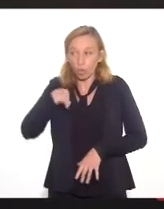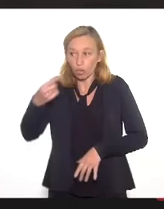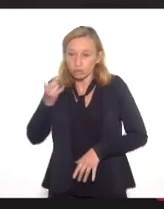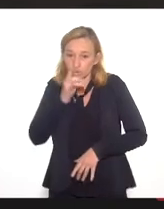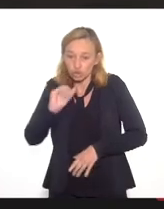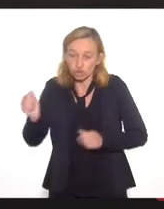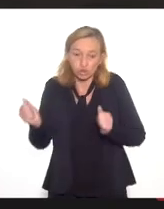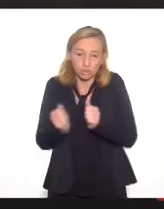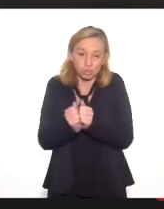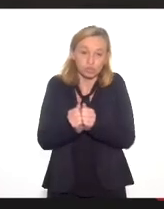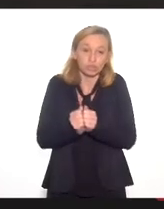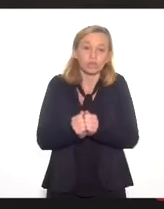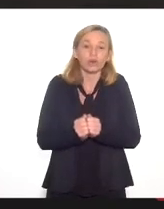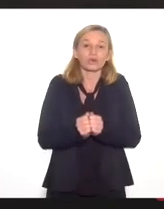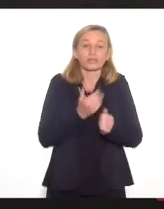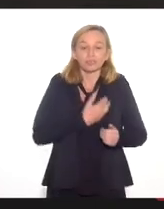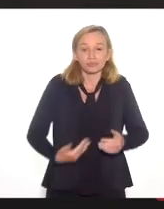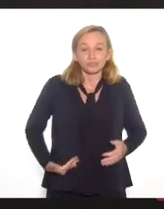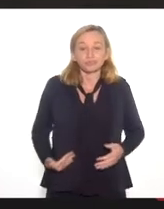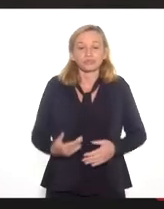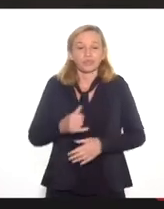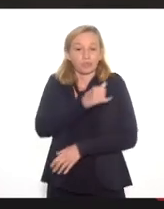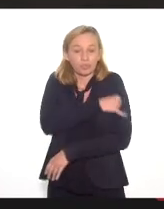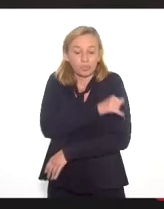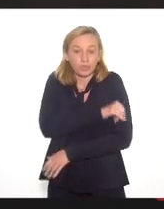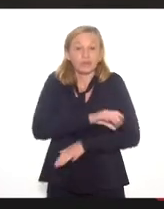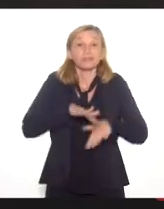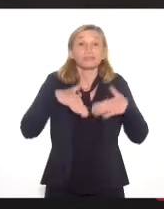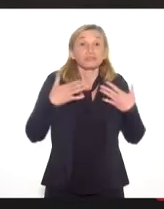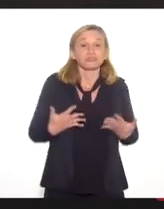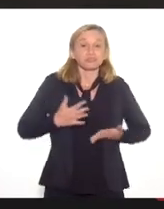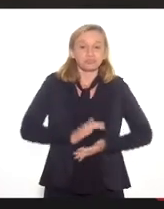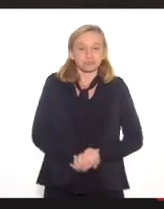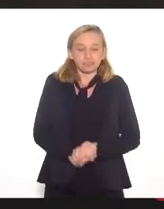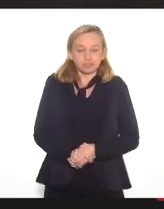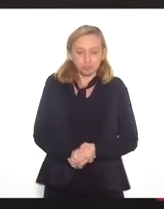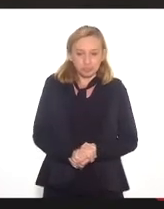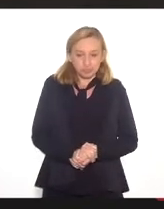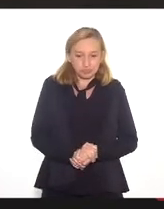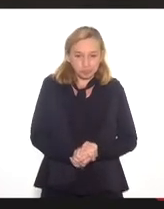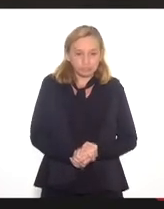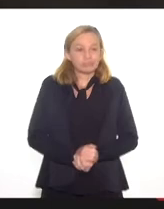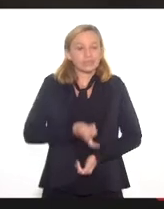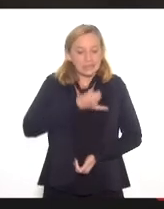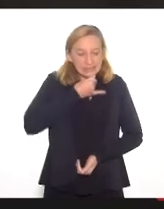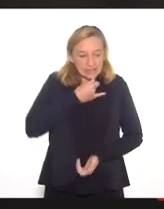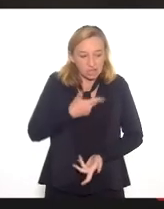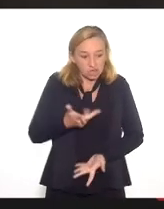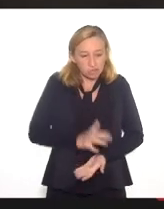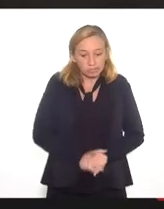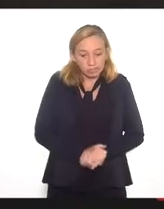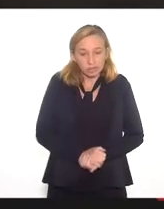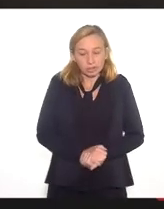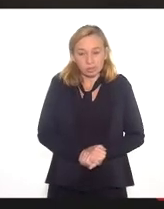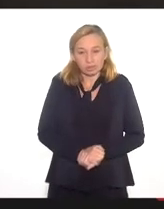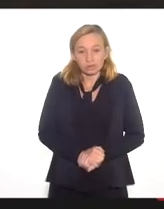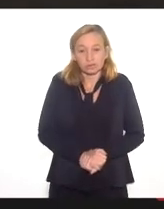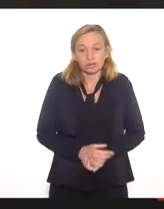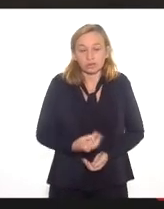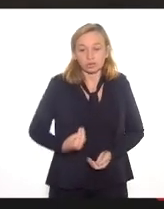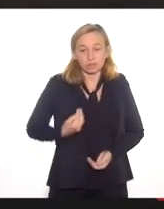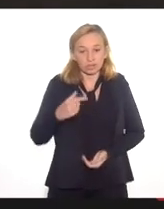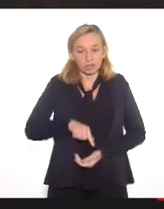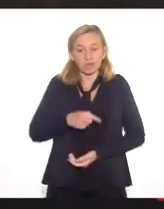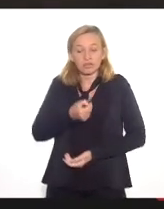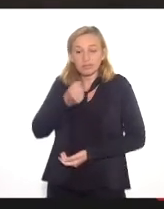com o governador do Rio de Janeiro enfim é lamentável mas estou aqui para